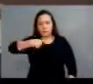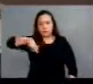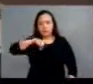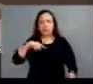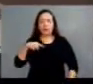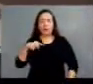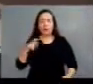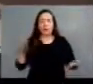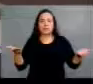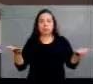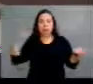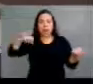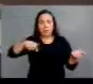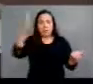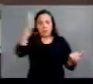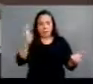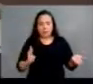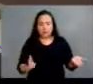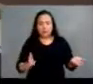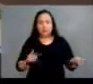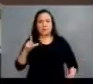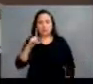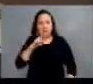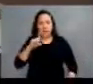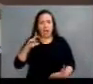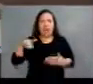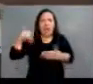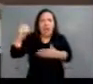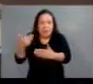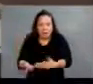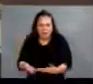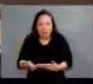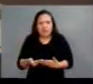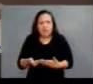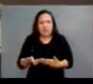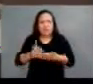aqui no Brasil, ainda vivamos